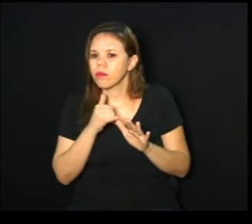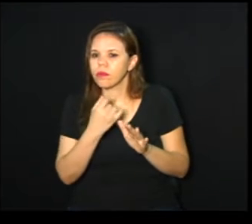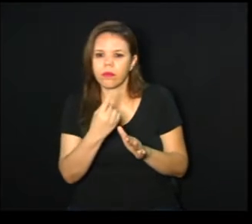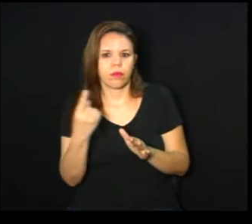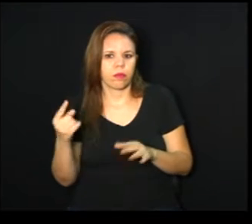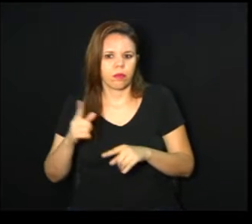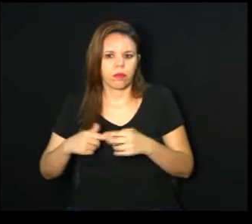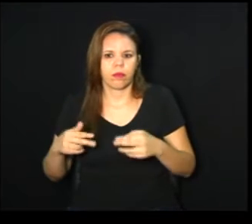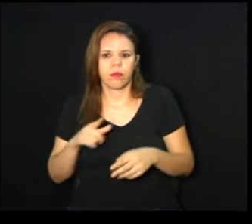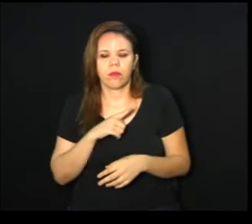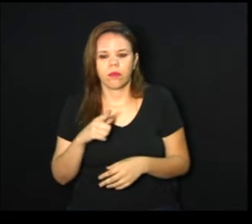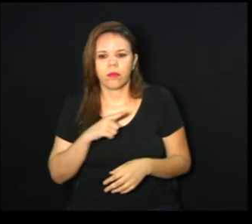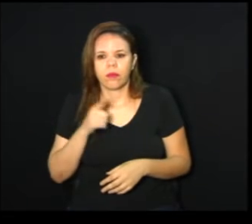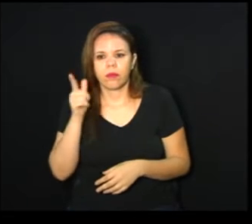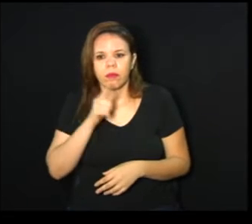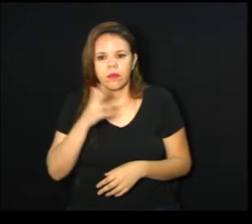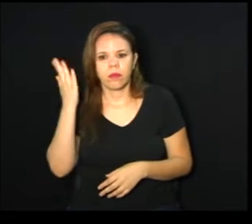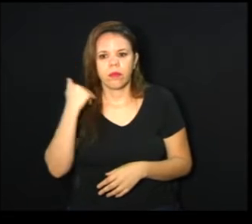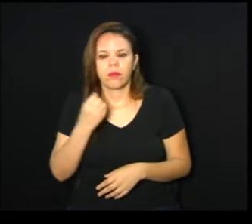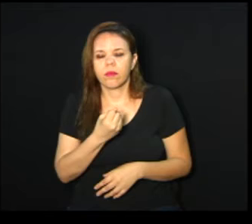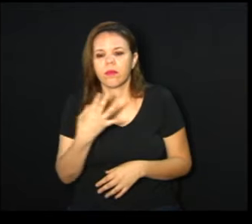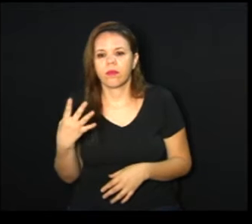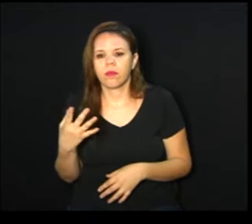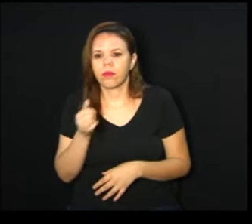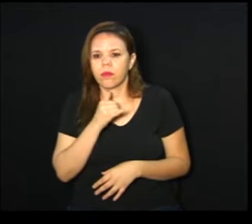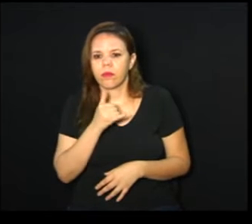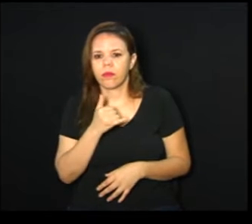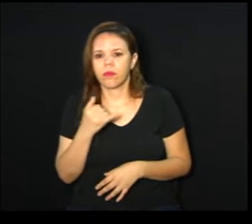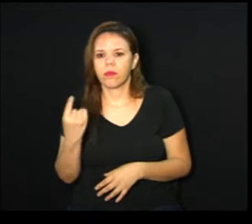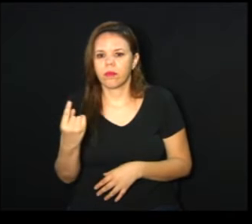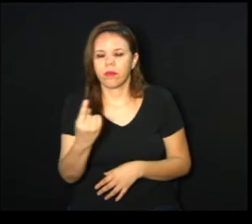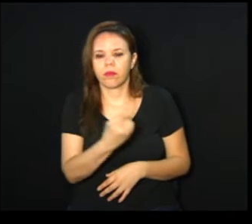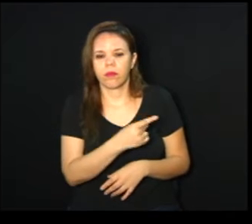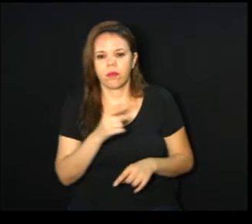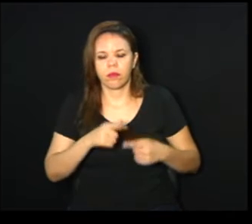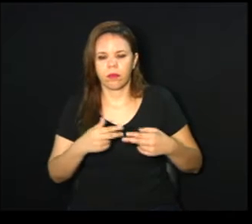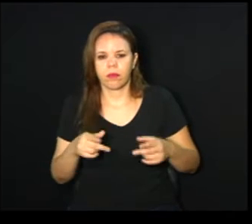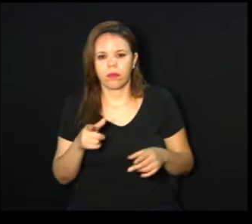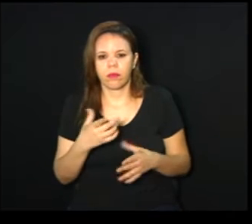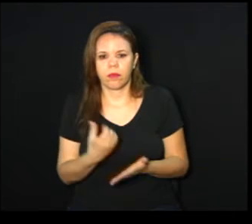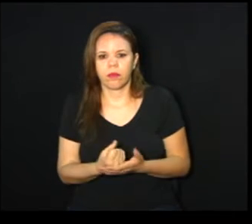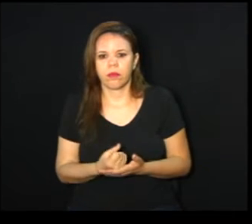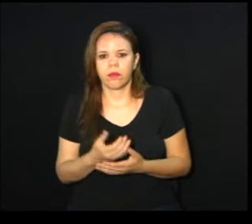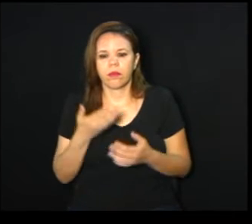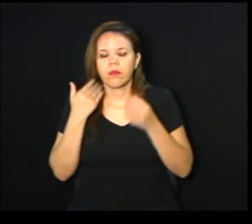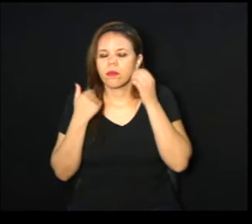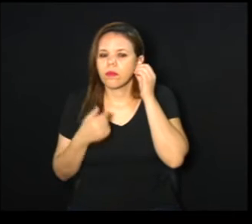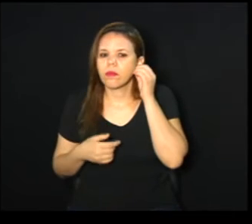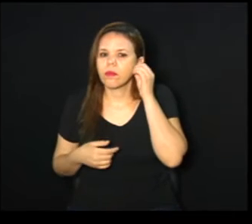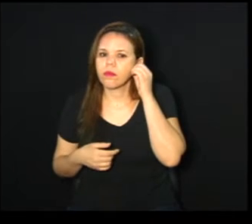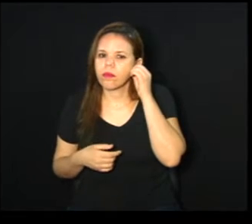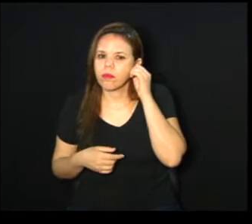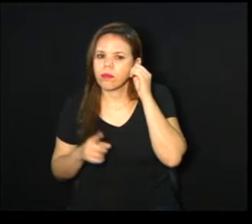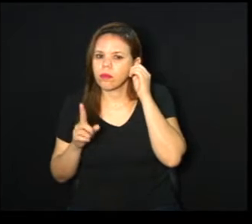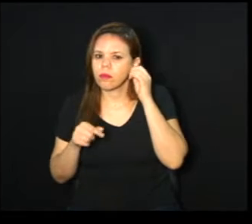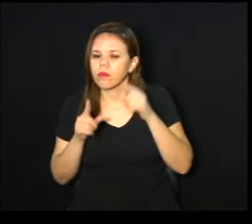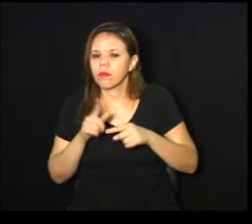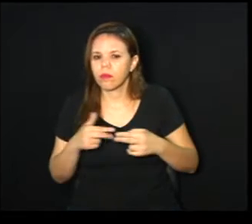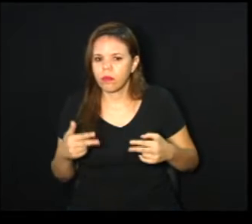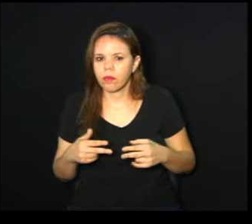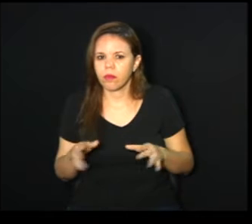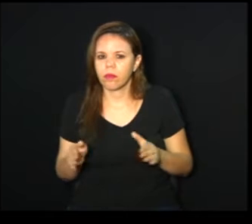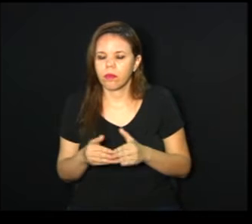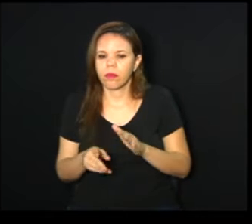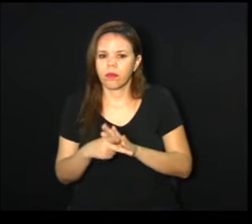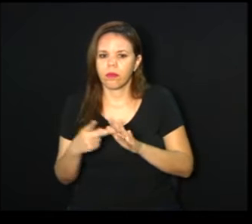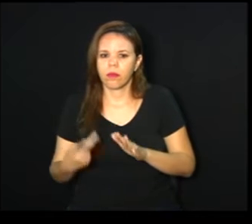seja, eu consigo saber quanto de energia cada equipamento está consumindo. Porém, ele é um equipamento, por ser bem